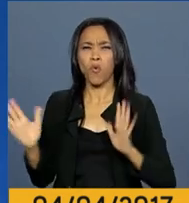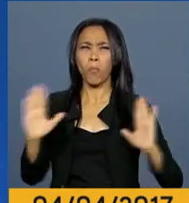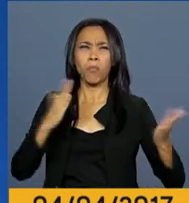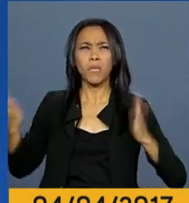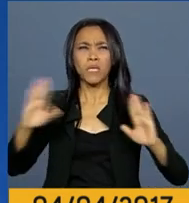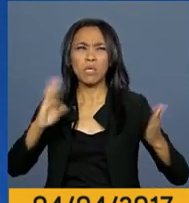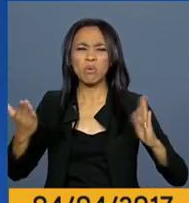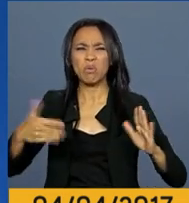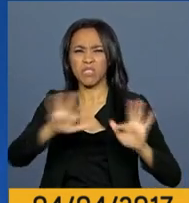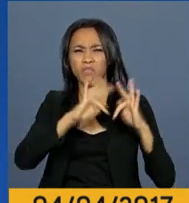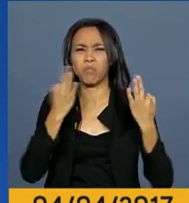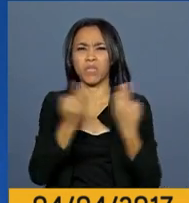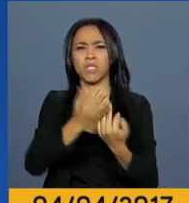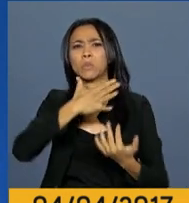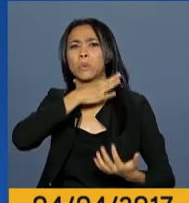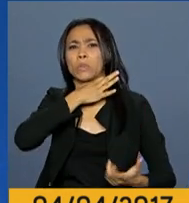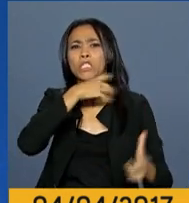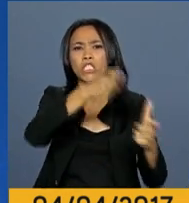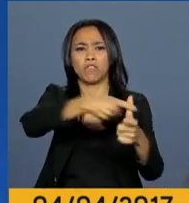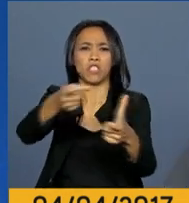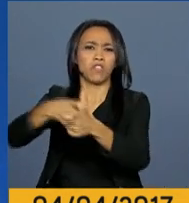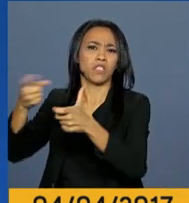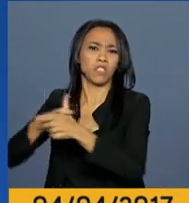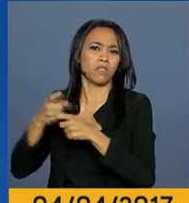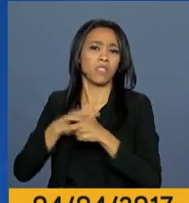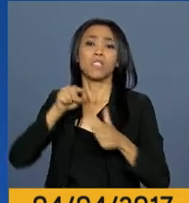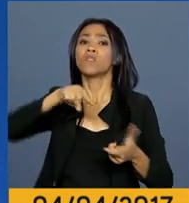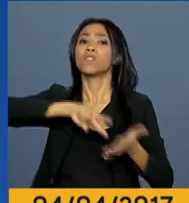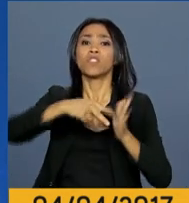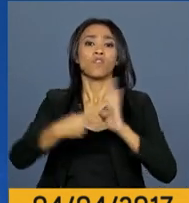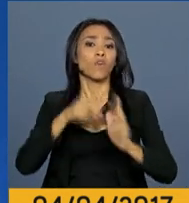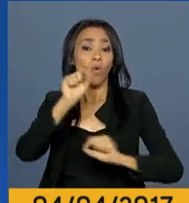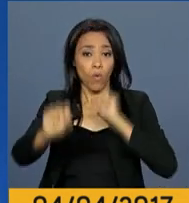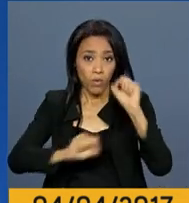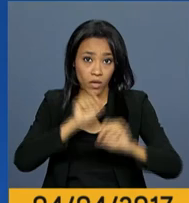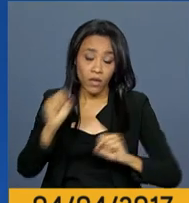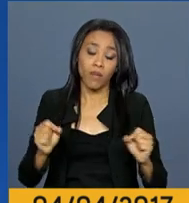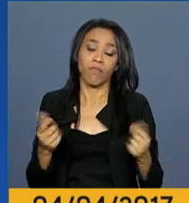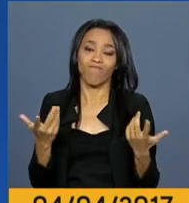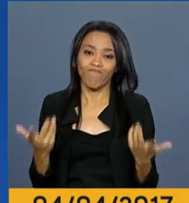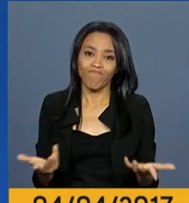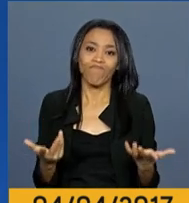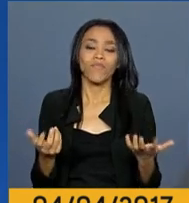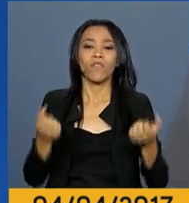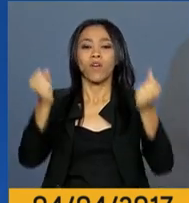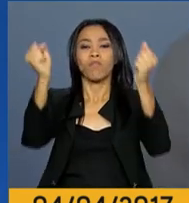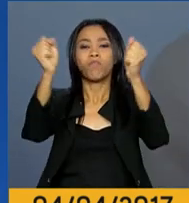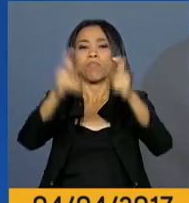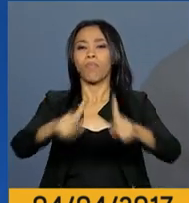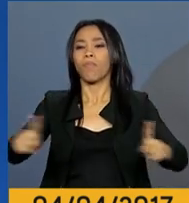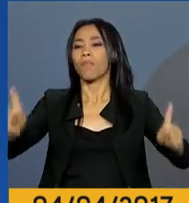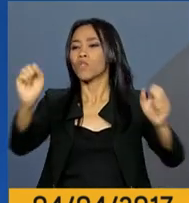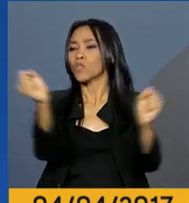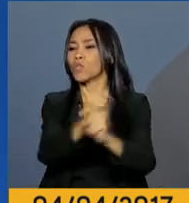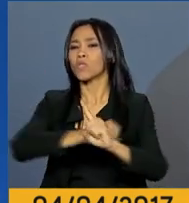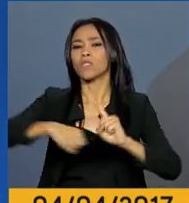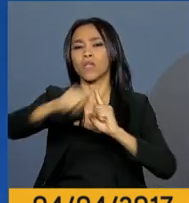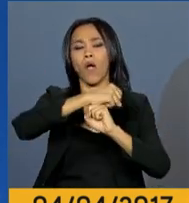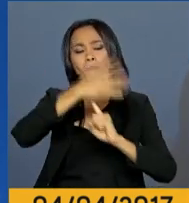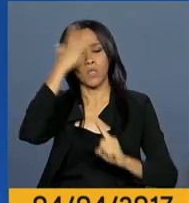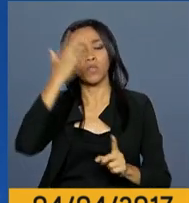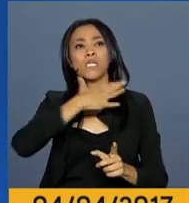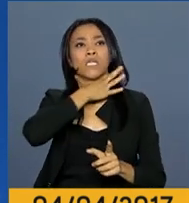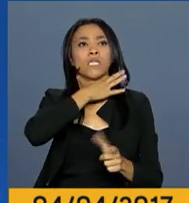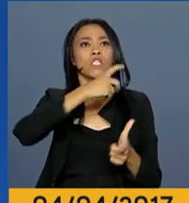não é? Nós liberamos essa verba, que significou uma certa pacificação social, né, para aqueles que tinham